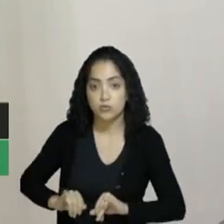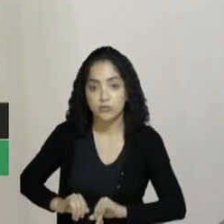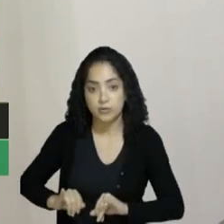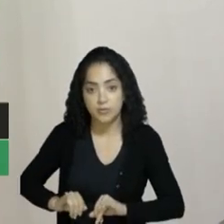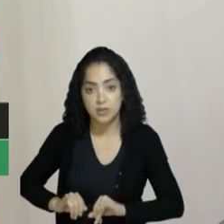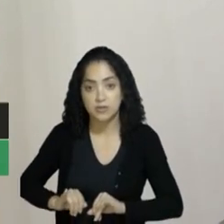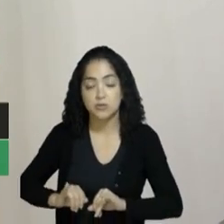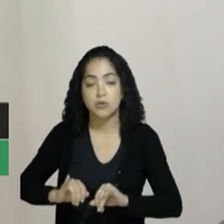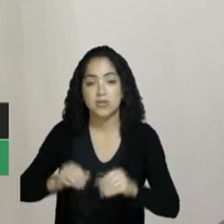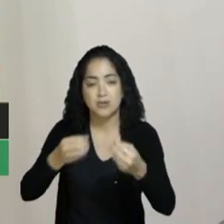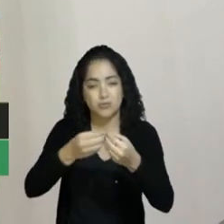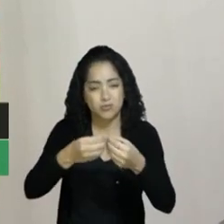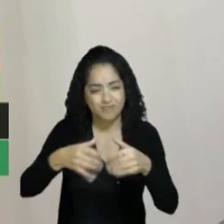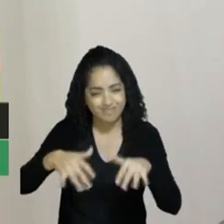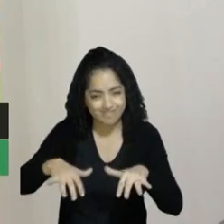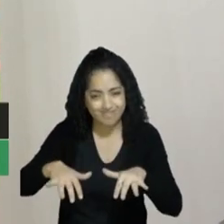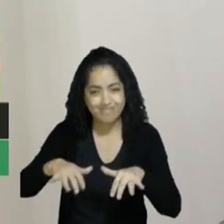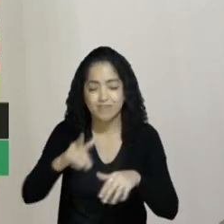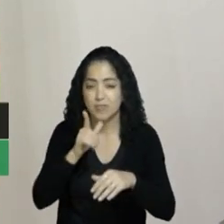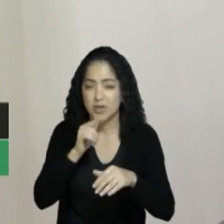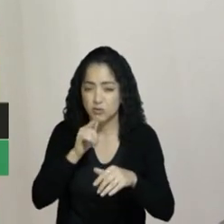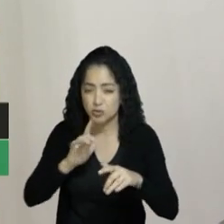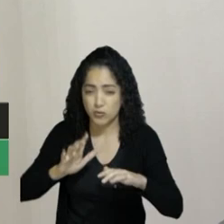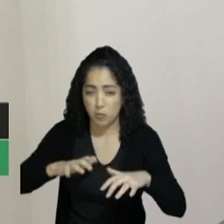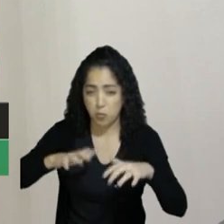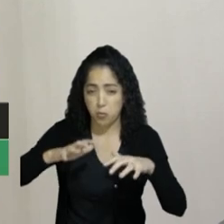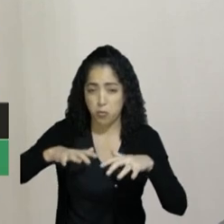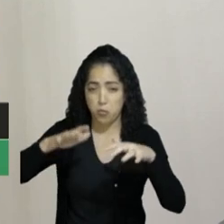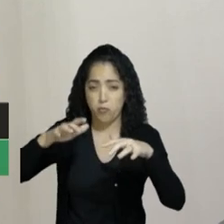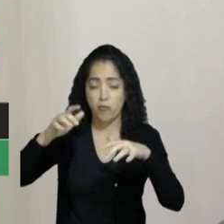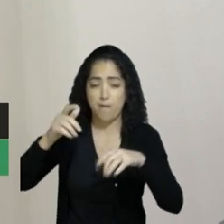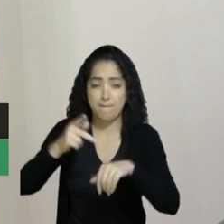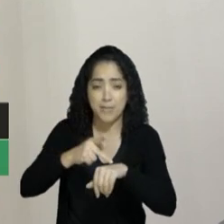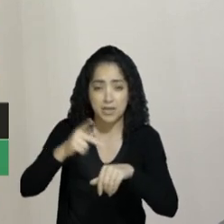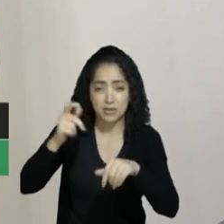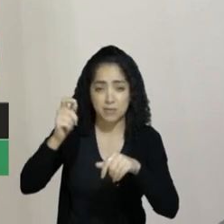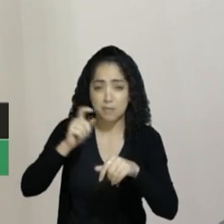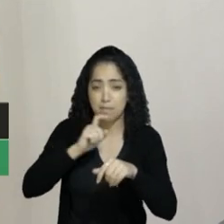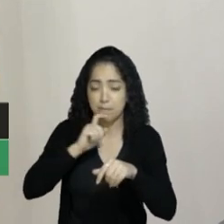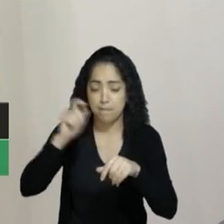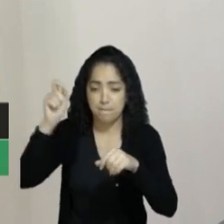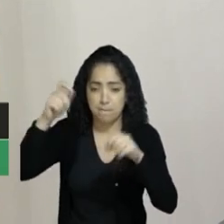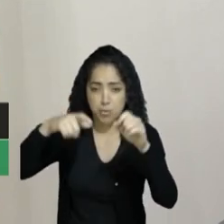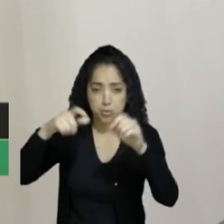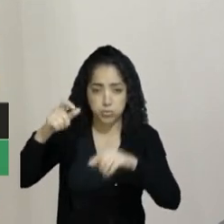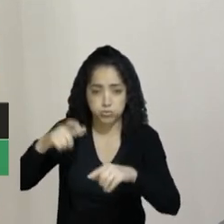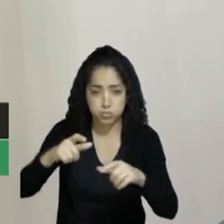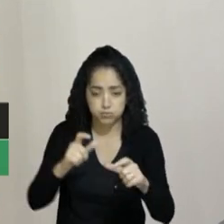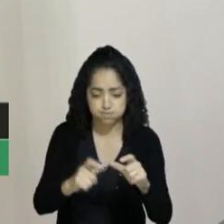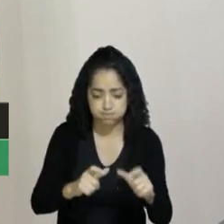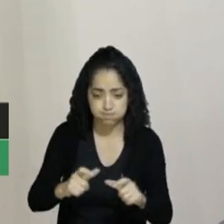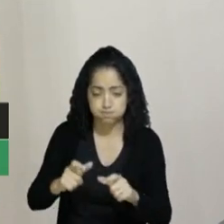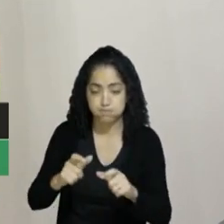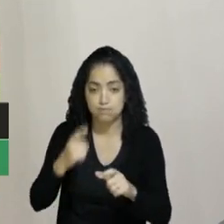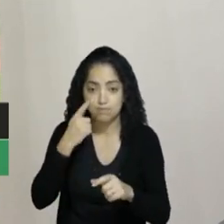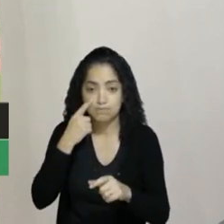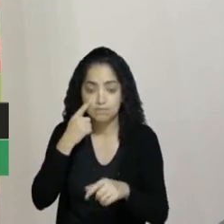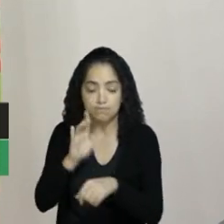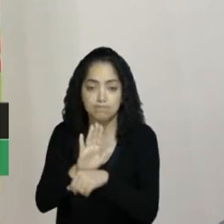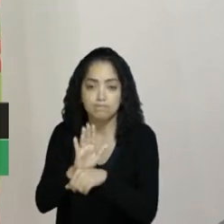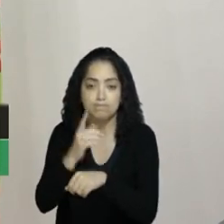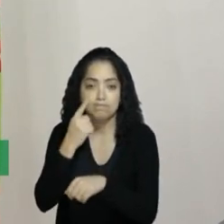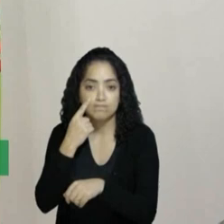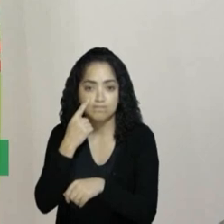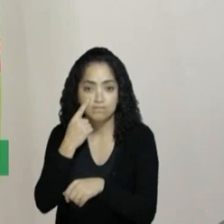muito grande, a chuva de pedra foi bem forte, pedaços grandes. Nós temos algumas imagens, queria pedir